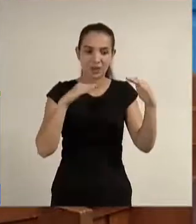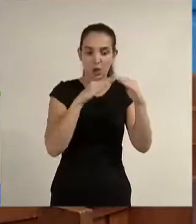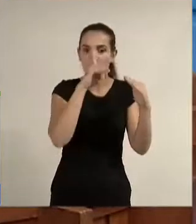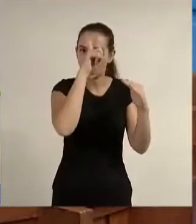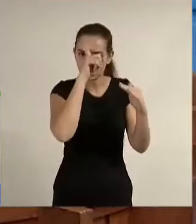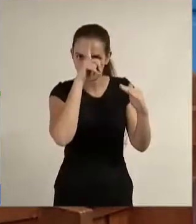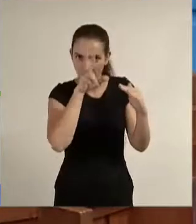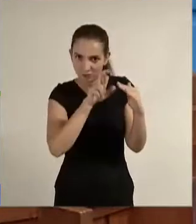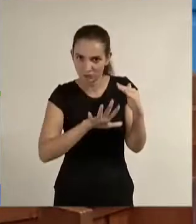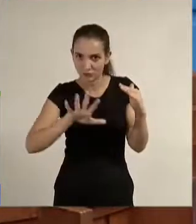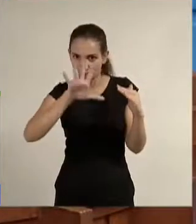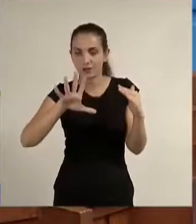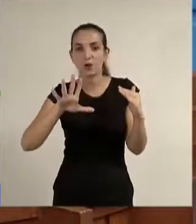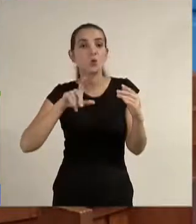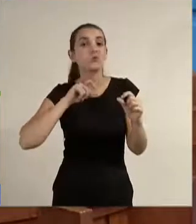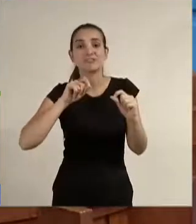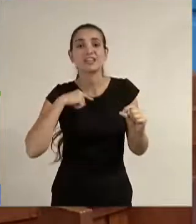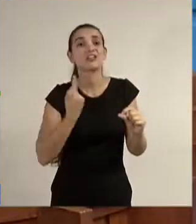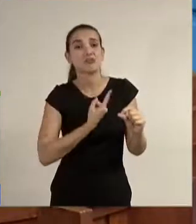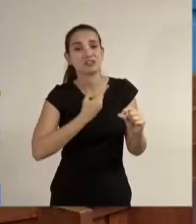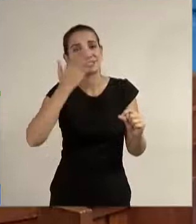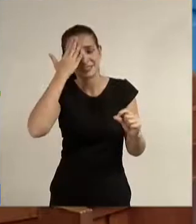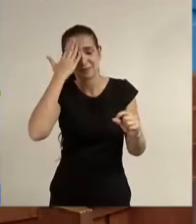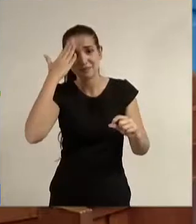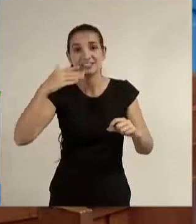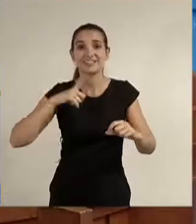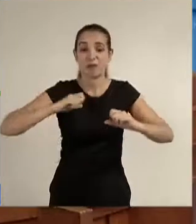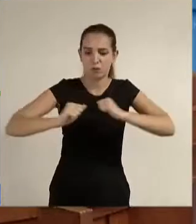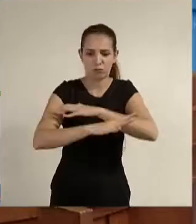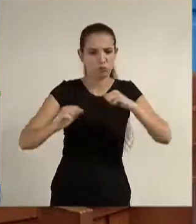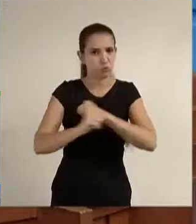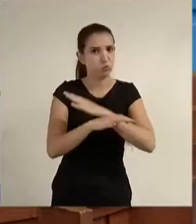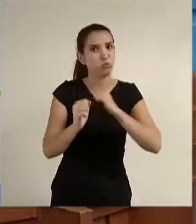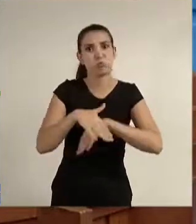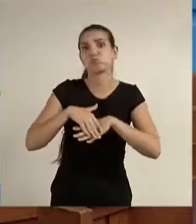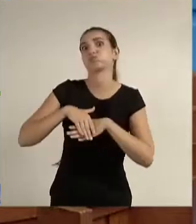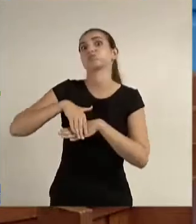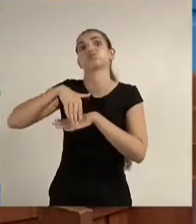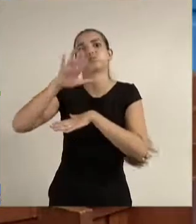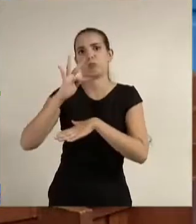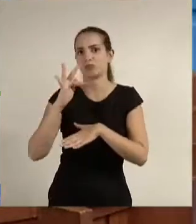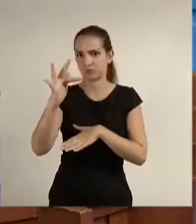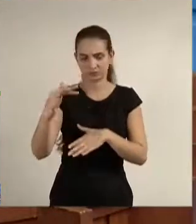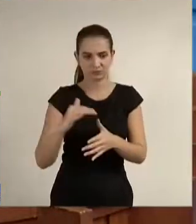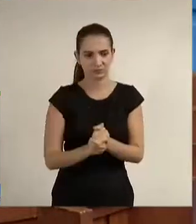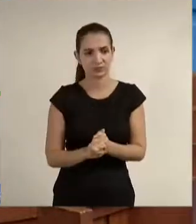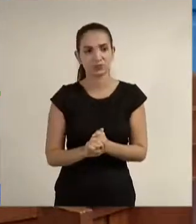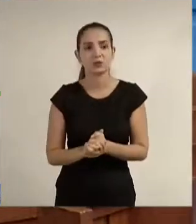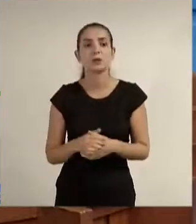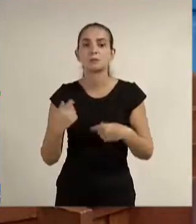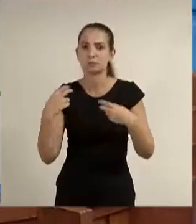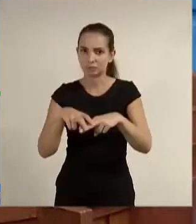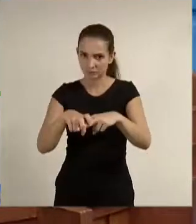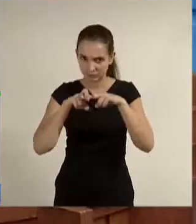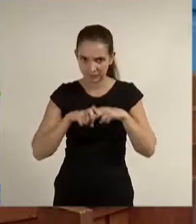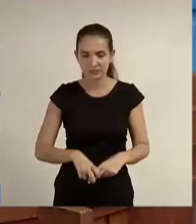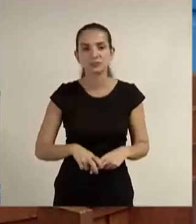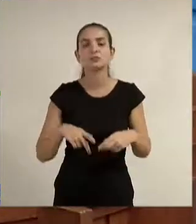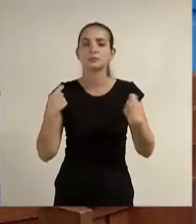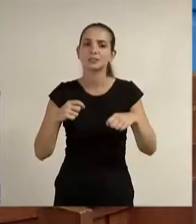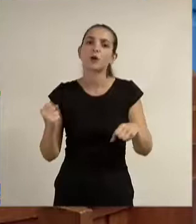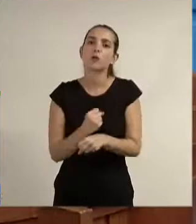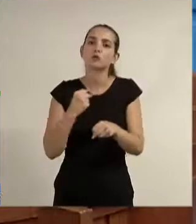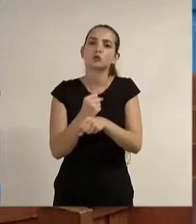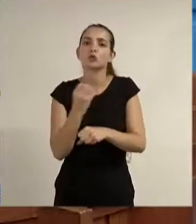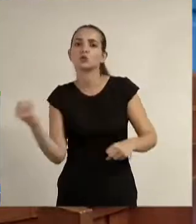nós precisamos que ali seja feito um viaduto para resolver o problema do bairro Bonanza, a entrada do